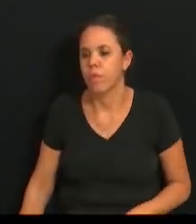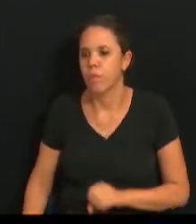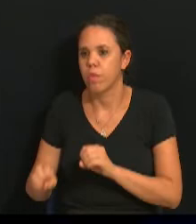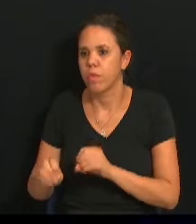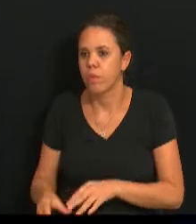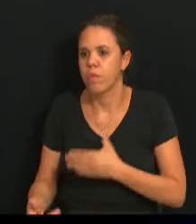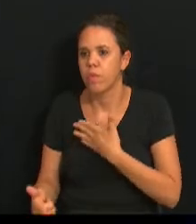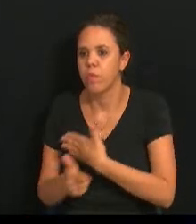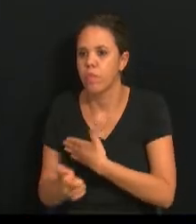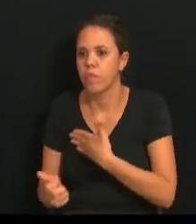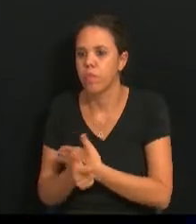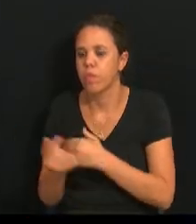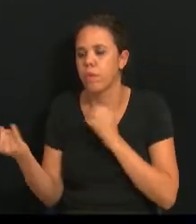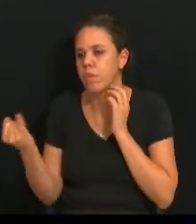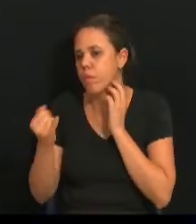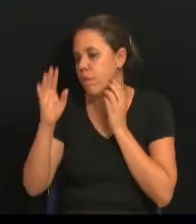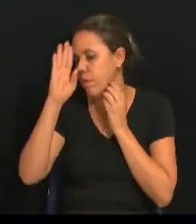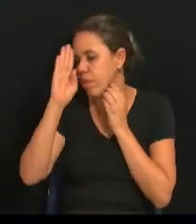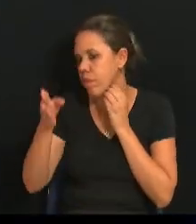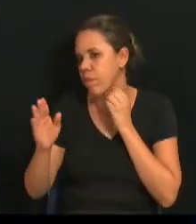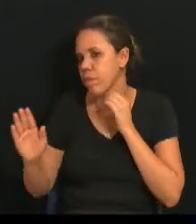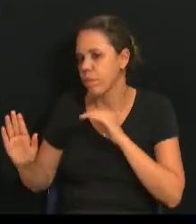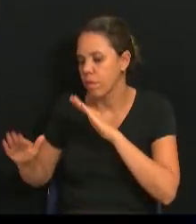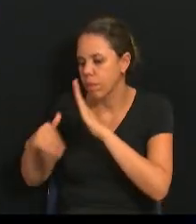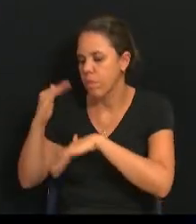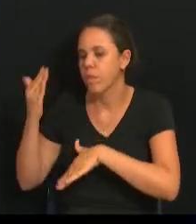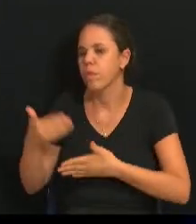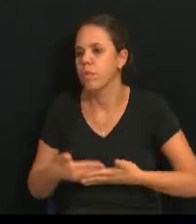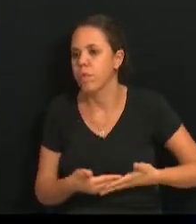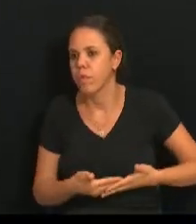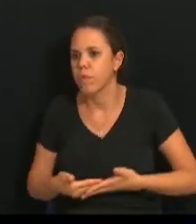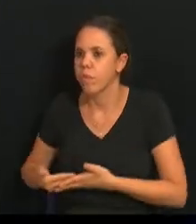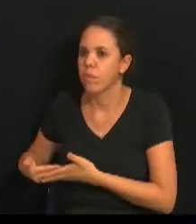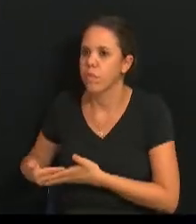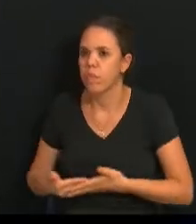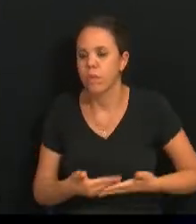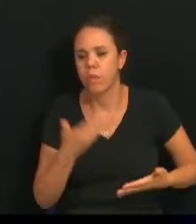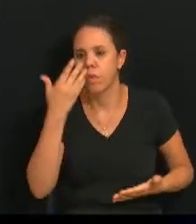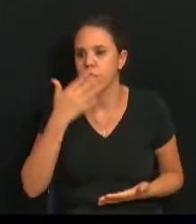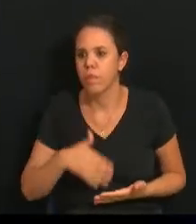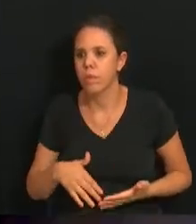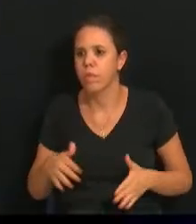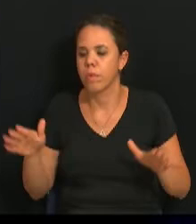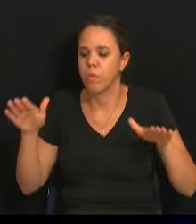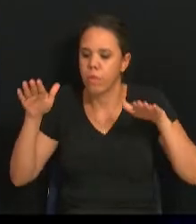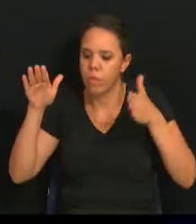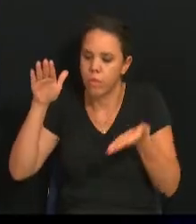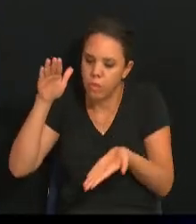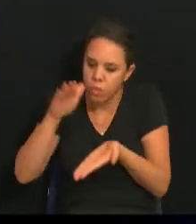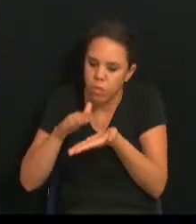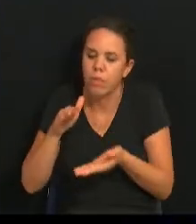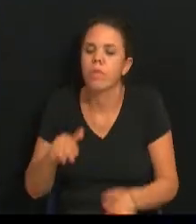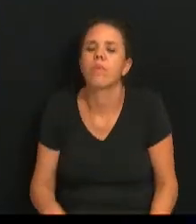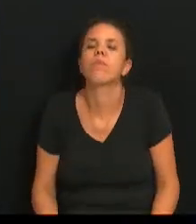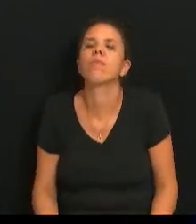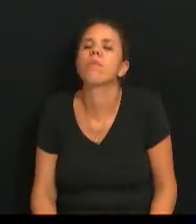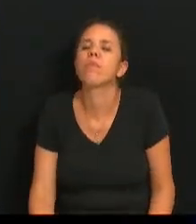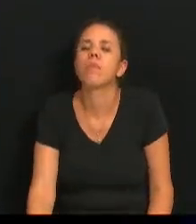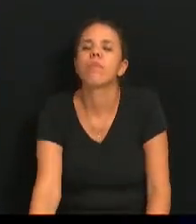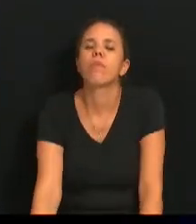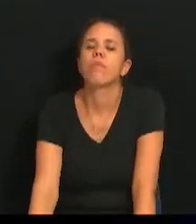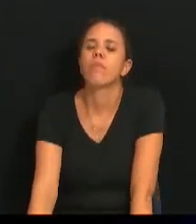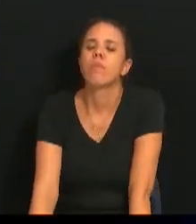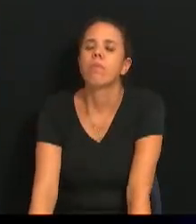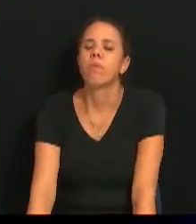papel fundamental do desenvolvimento de bebês e de crianças muito pequenas. Mas o que vem acontecendo nessa